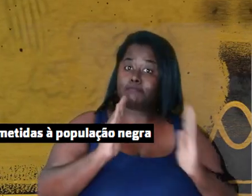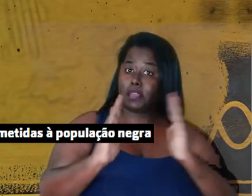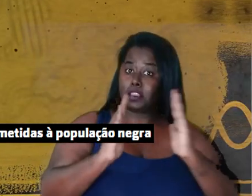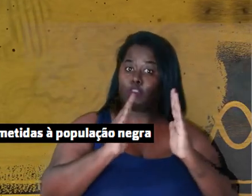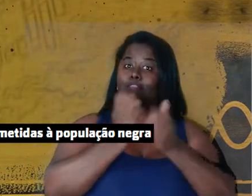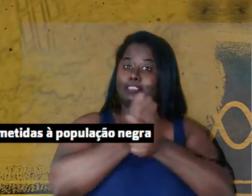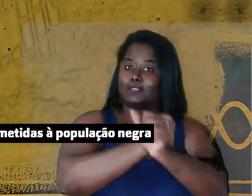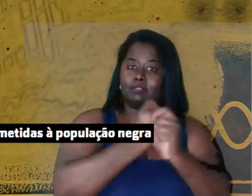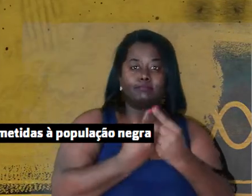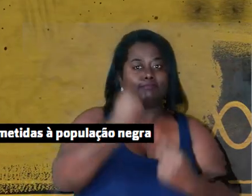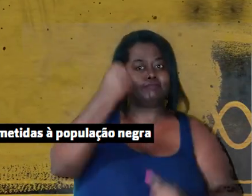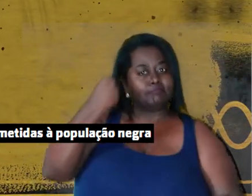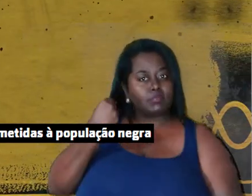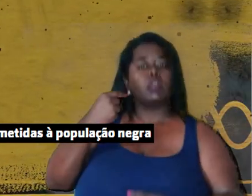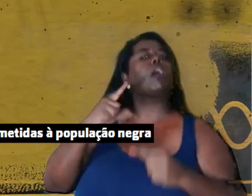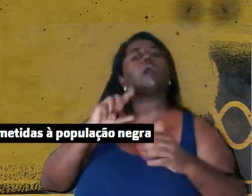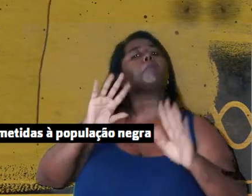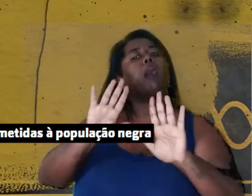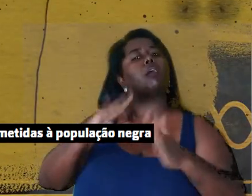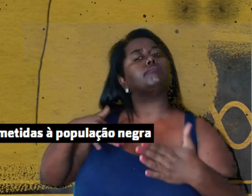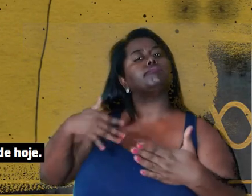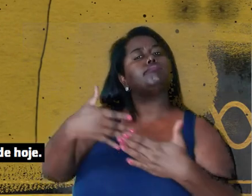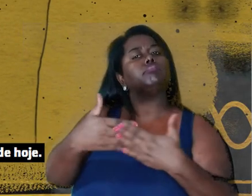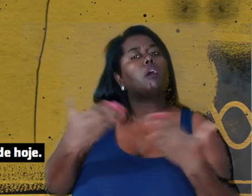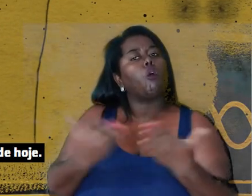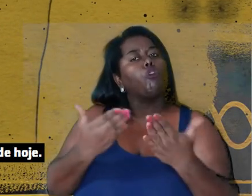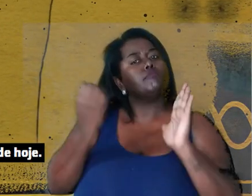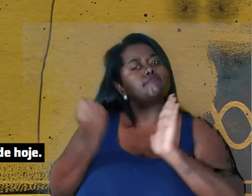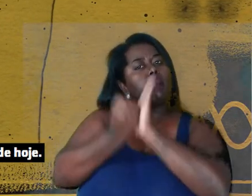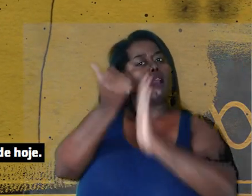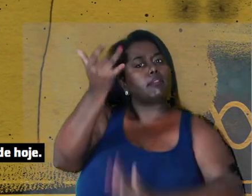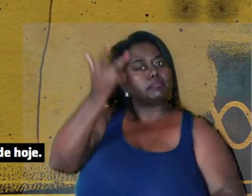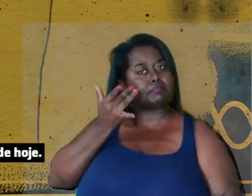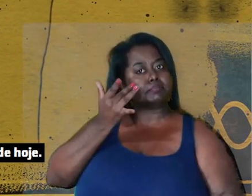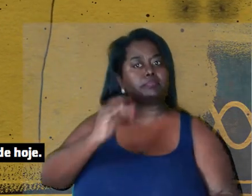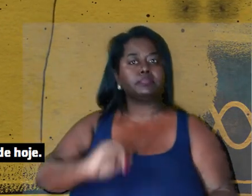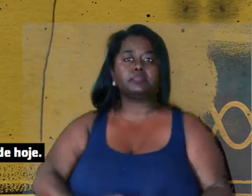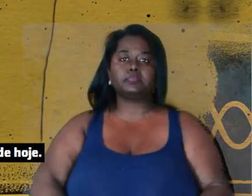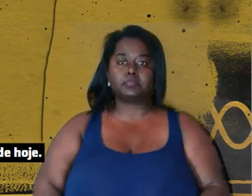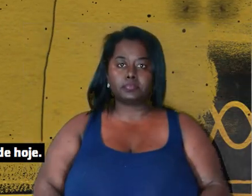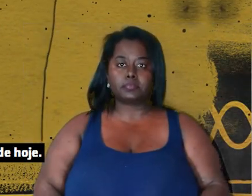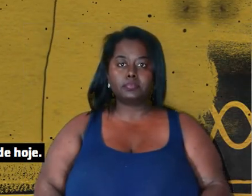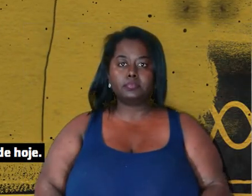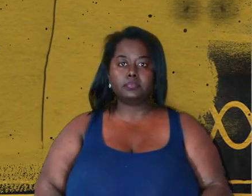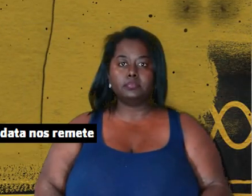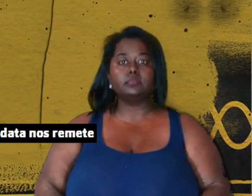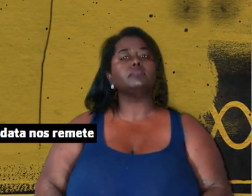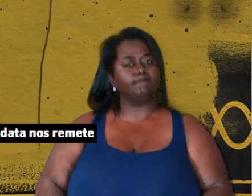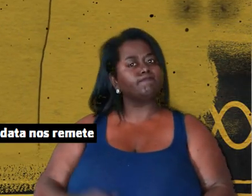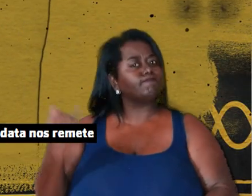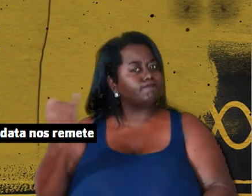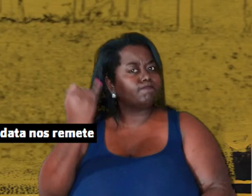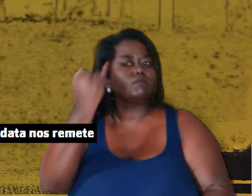degradante acometidas à população negra durante o período escravagista, que acompanha e permanece viva até os dias de hoje. É de